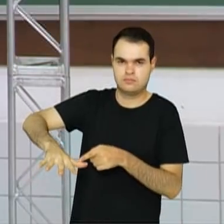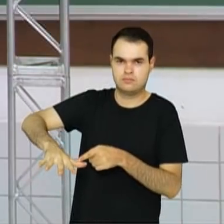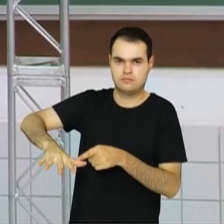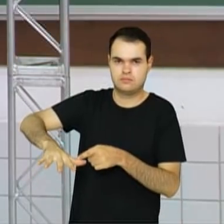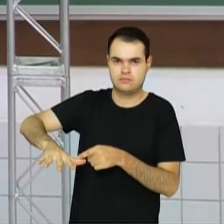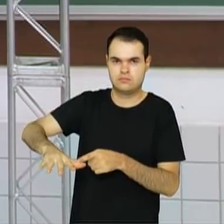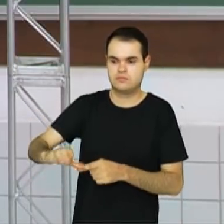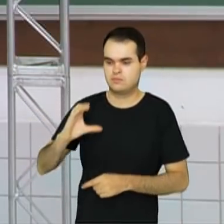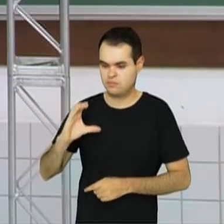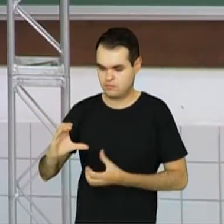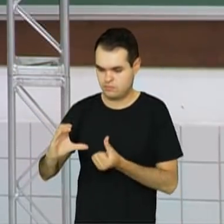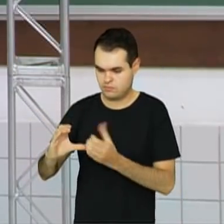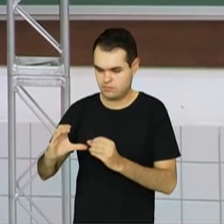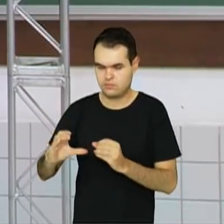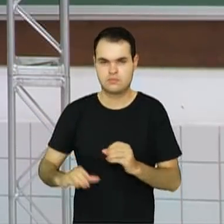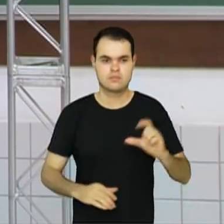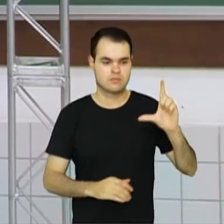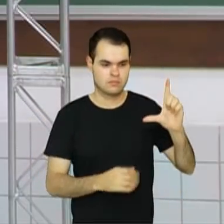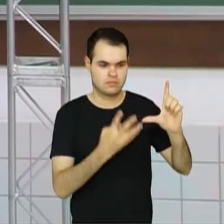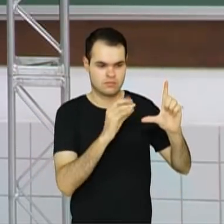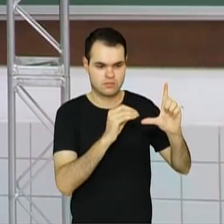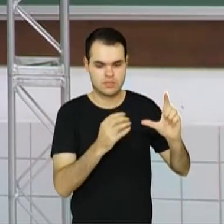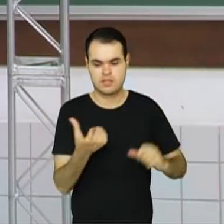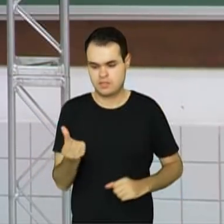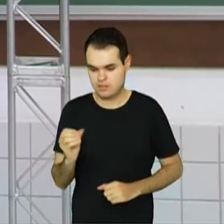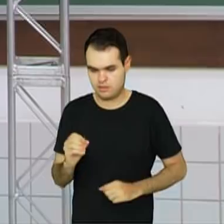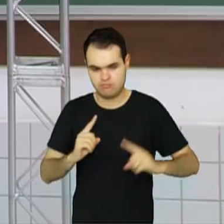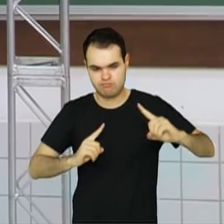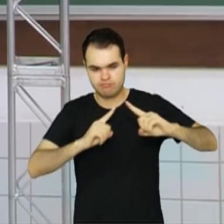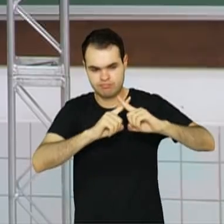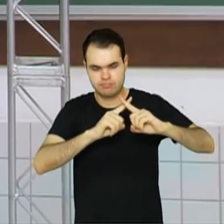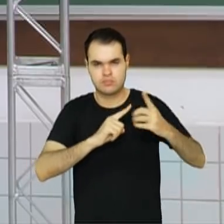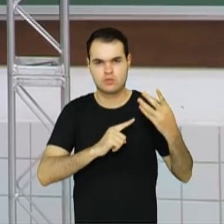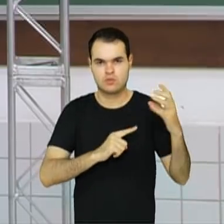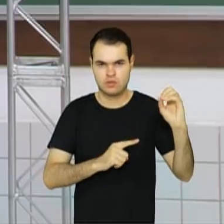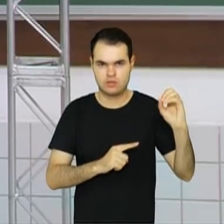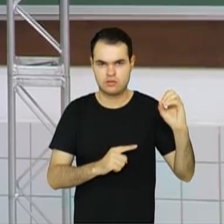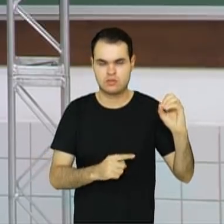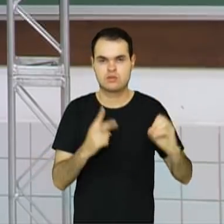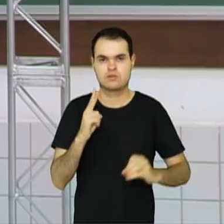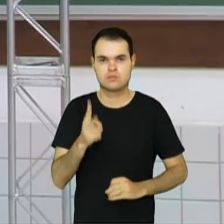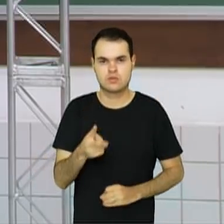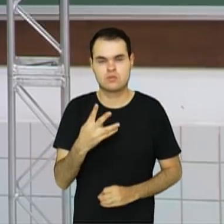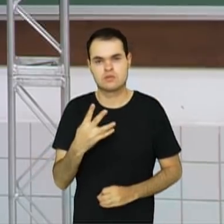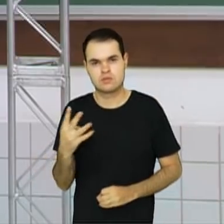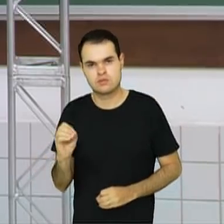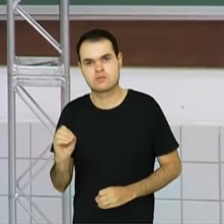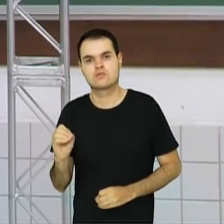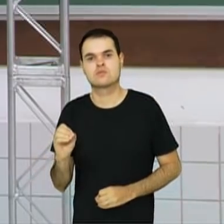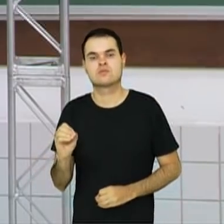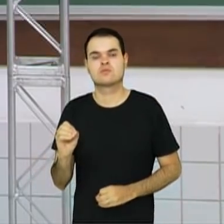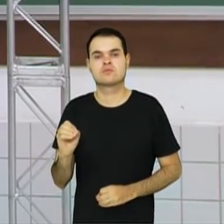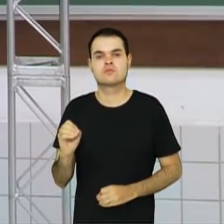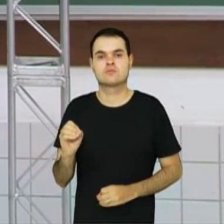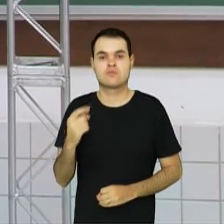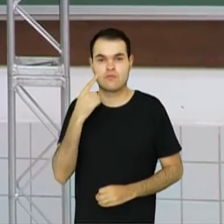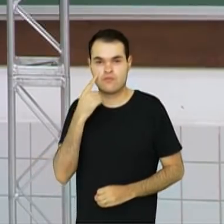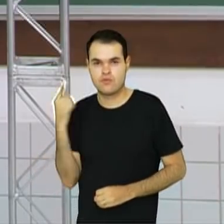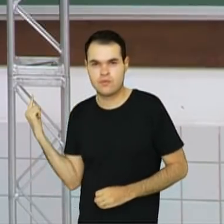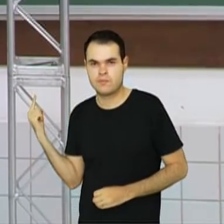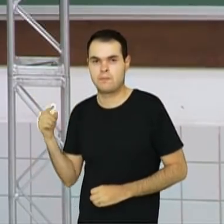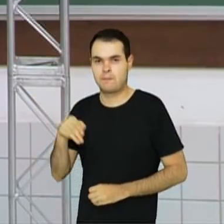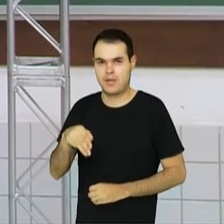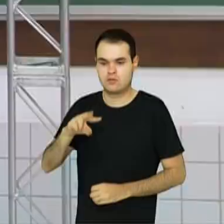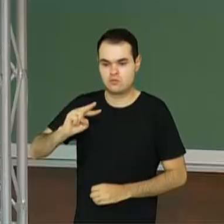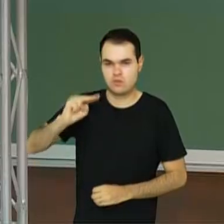60 e a largura é 40, 60 vezes 40, 2.400 metros quadrados de terreno. Vamos conferir?